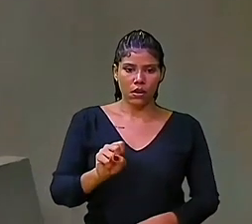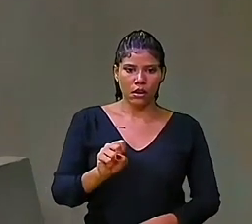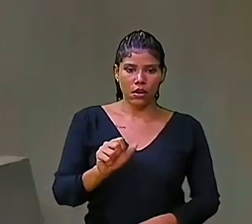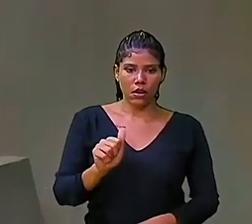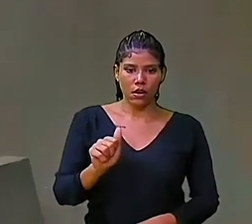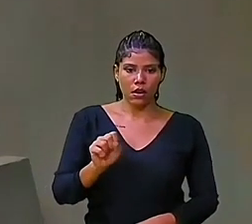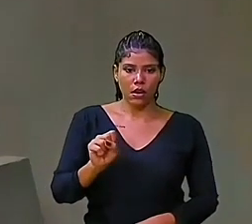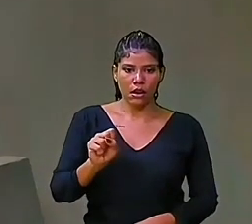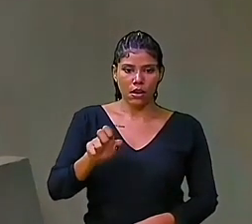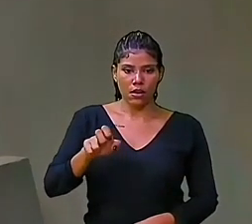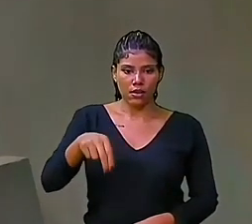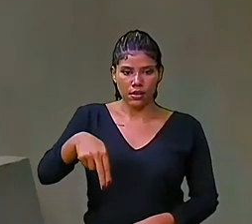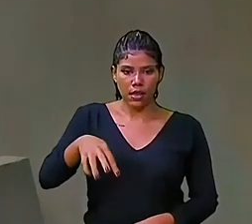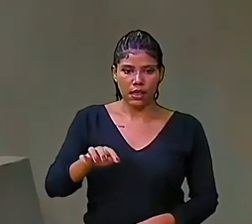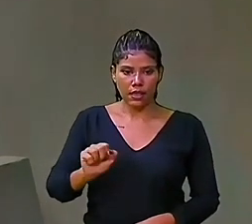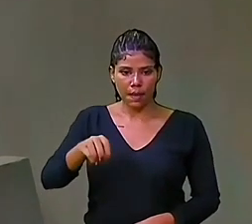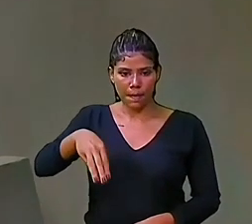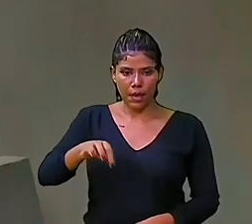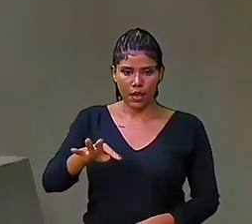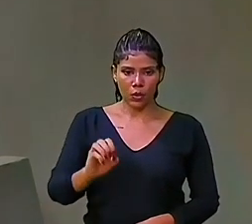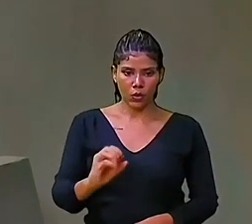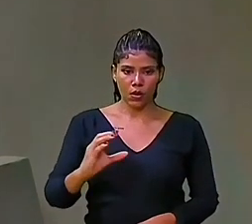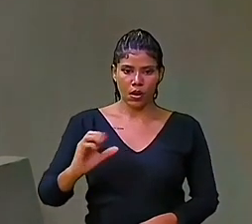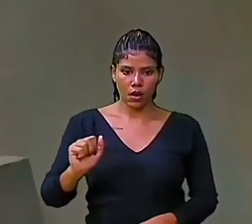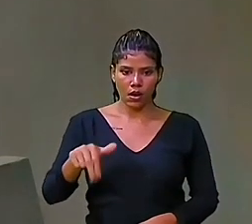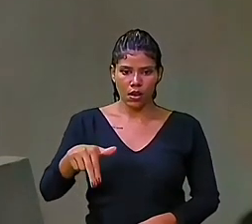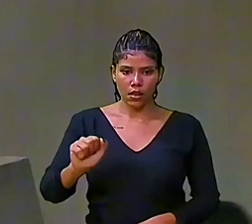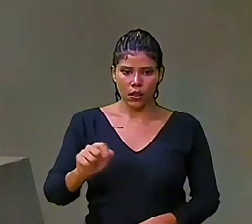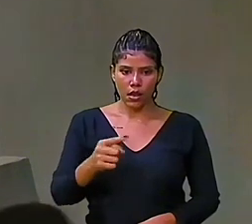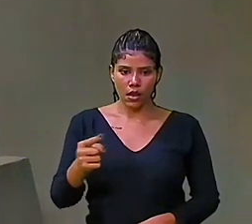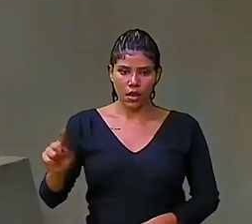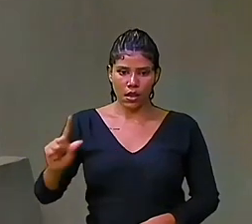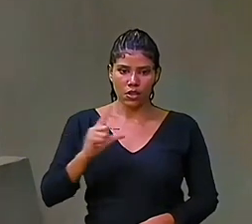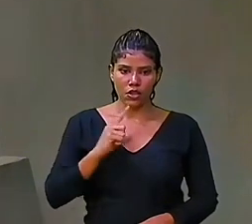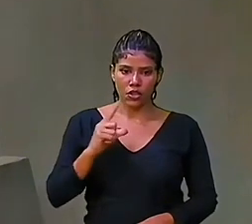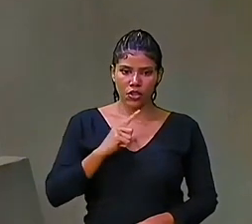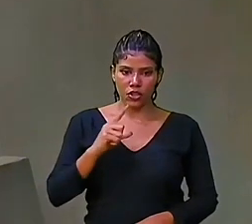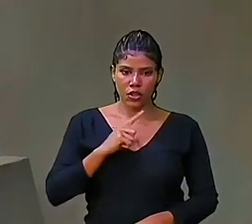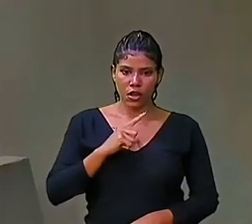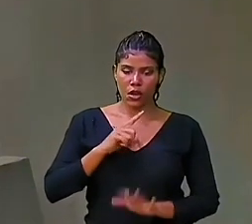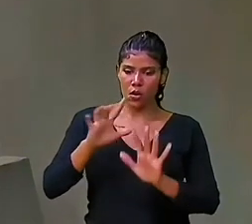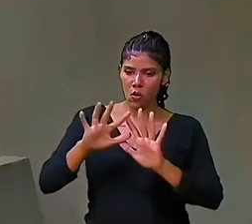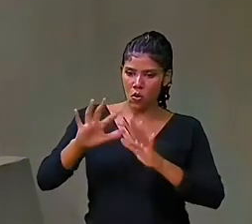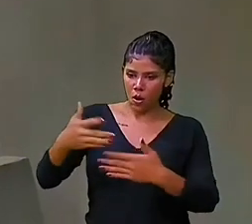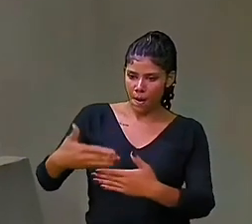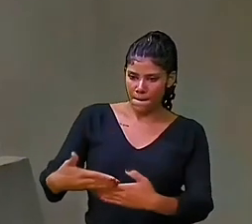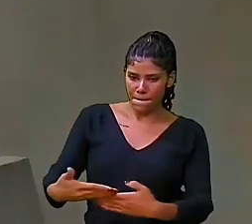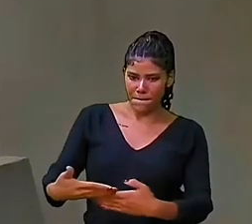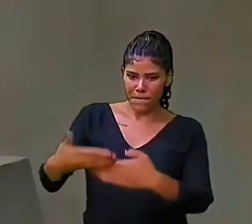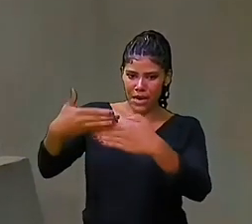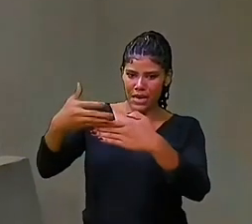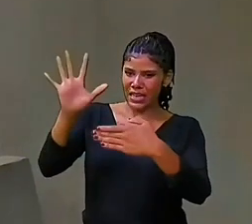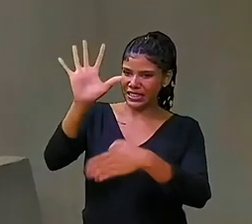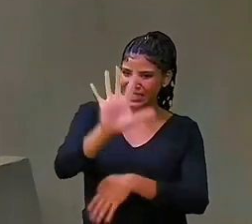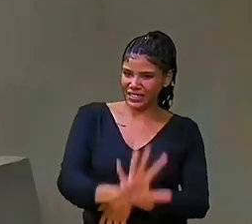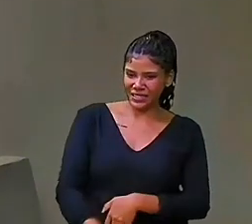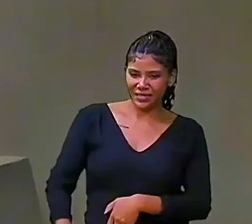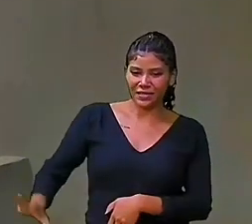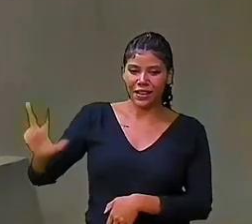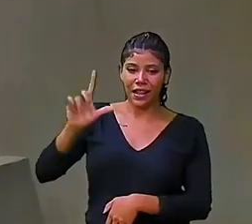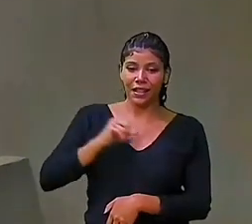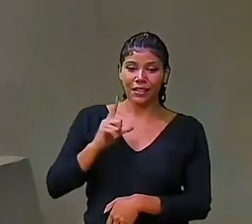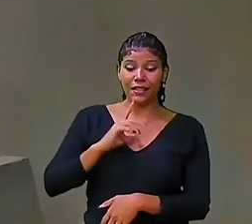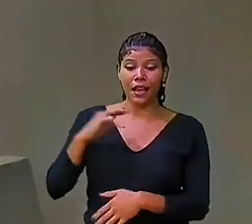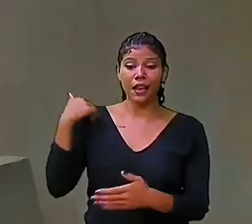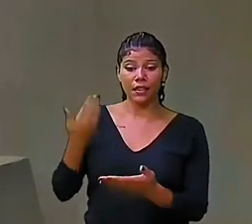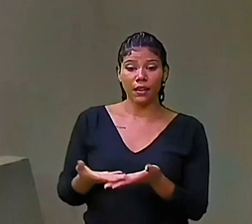conhece? Demais, várias vezes. Fui para o assentamento Canaã. Havia um mural. Havia gigantesco. Não, existe. Existe ali um